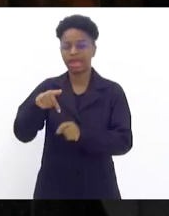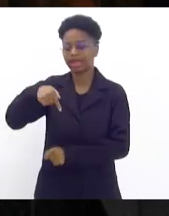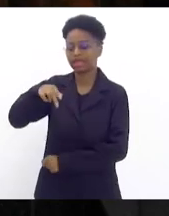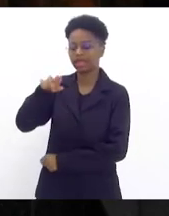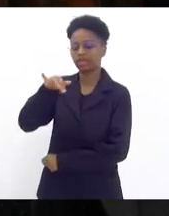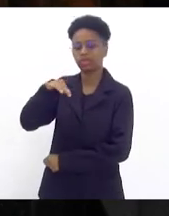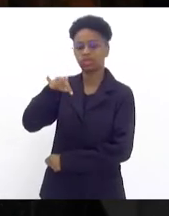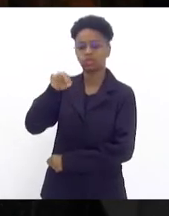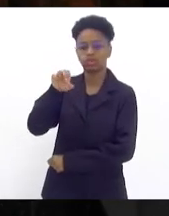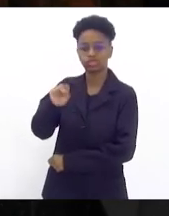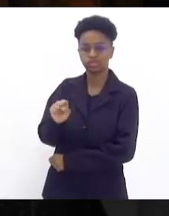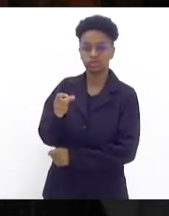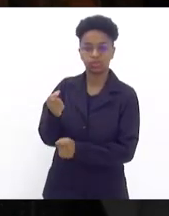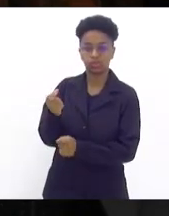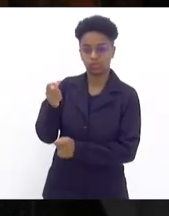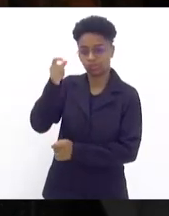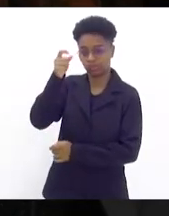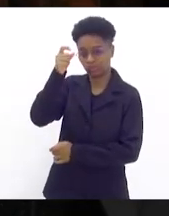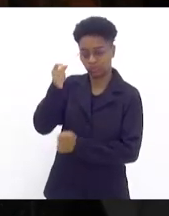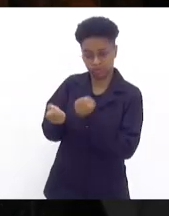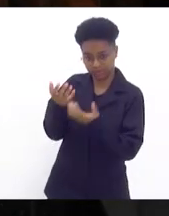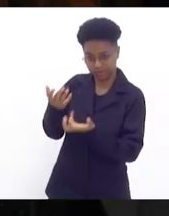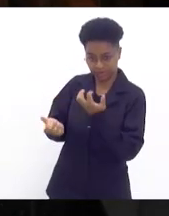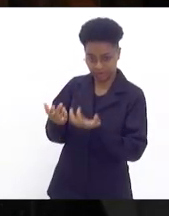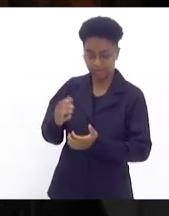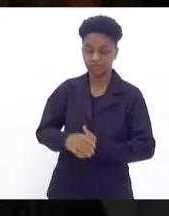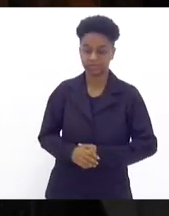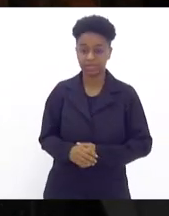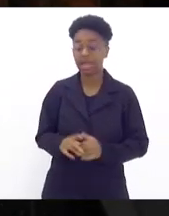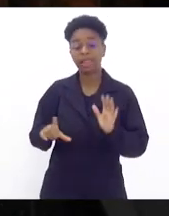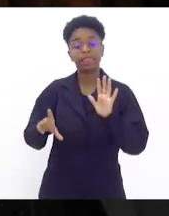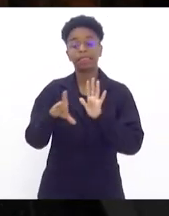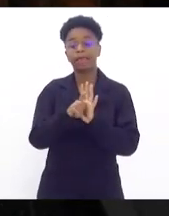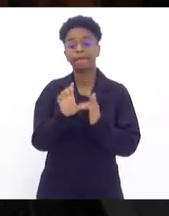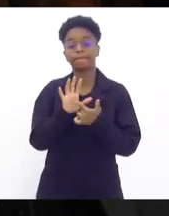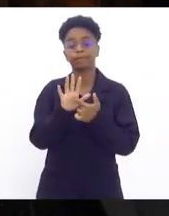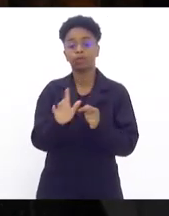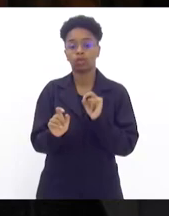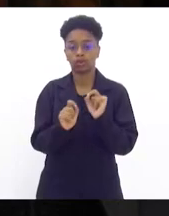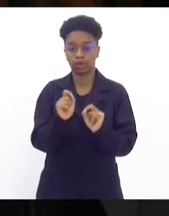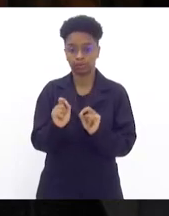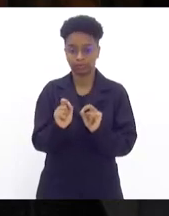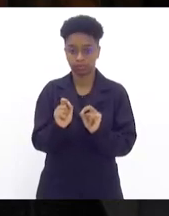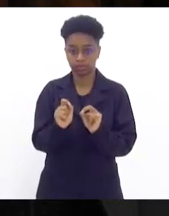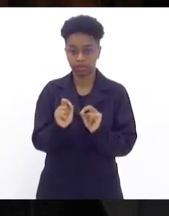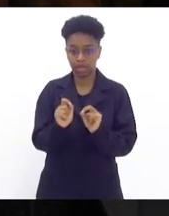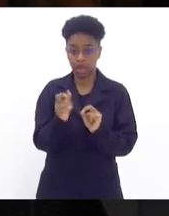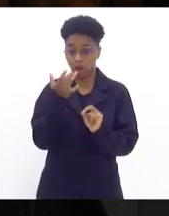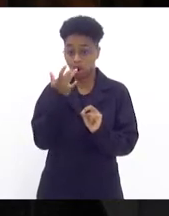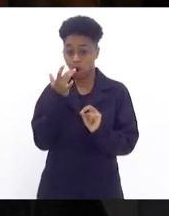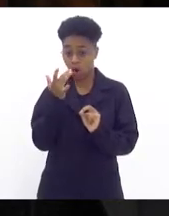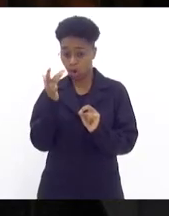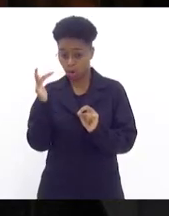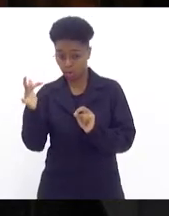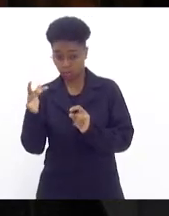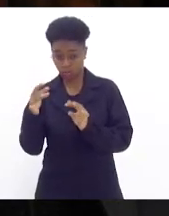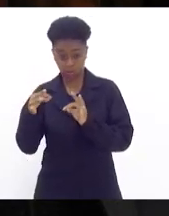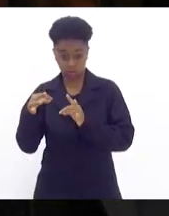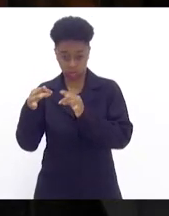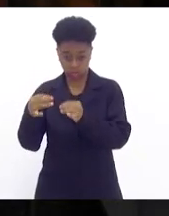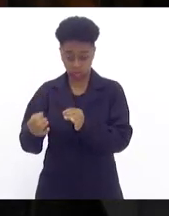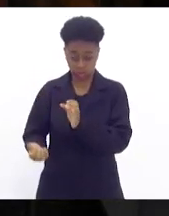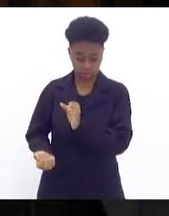infernos lei dos quintos queria dizer o quê que todo ouro produzido pelo